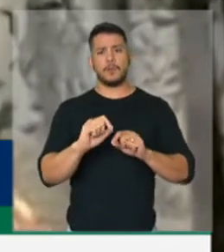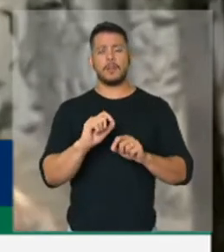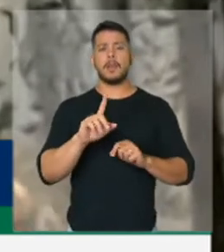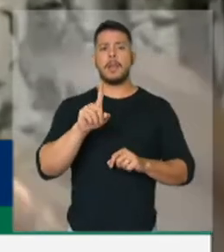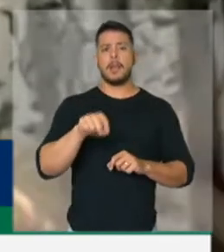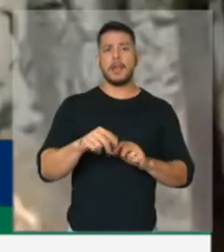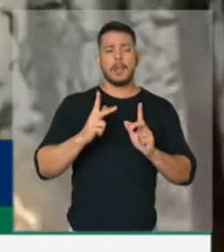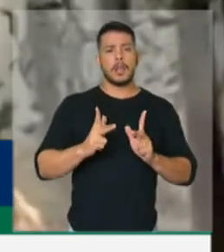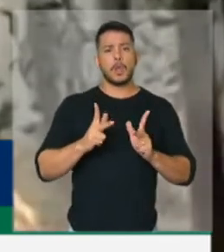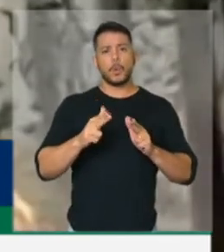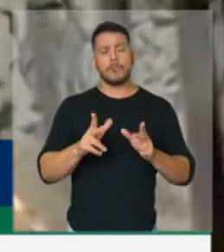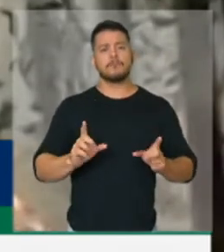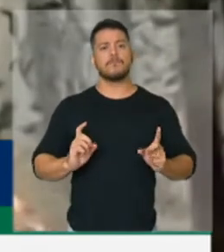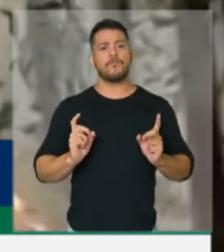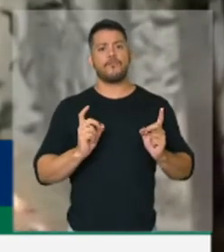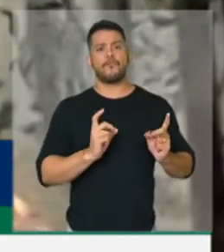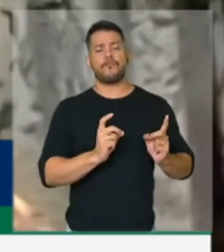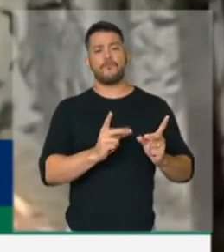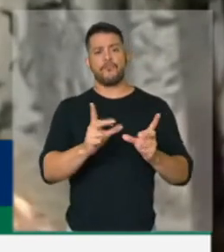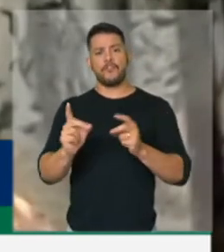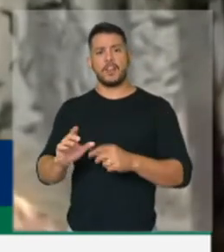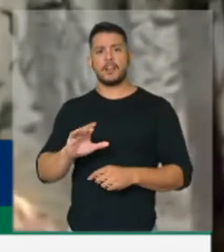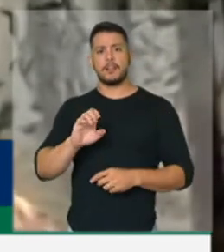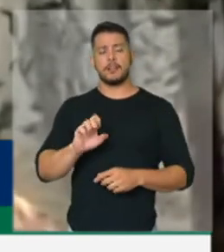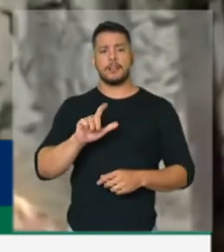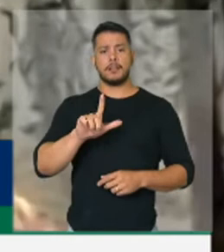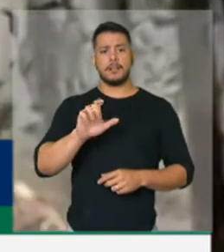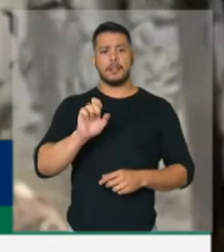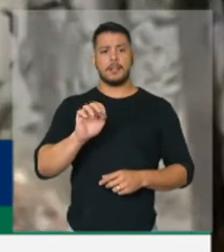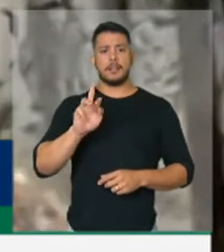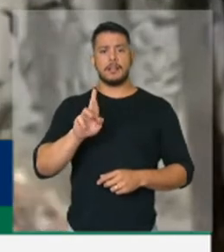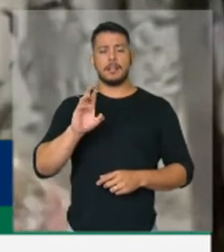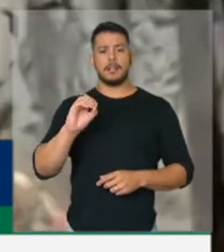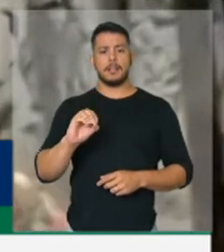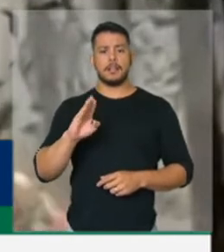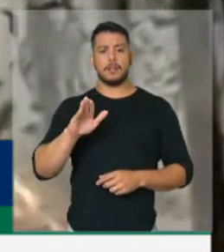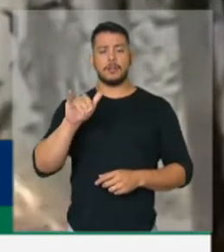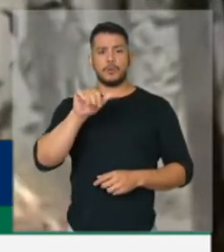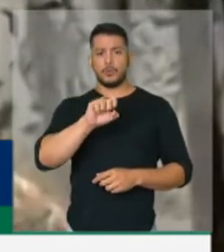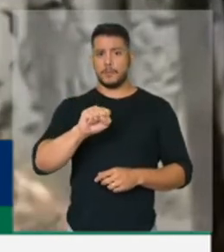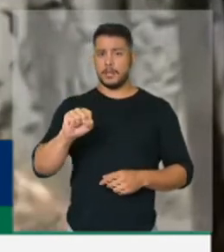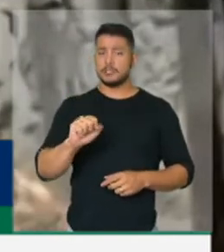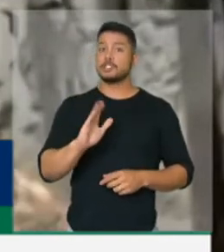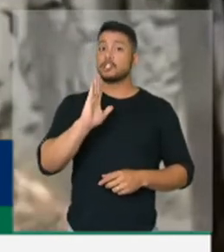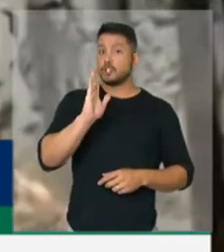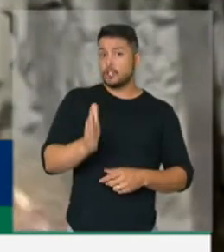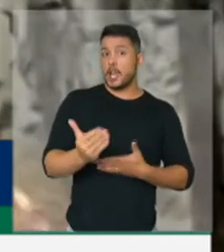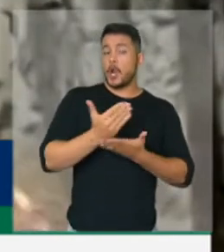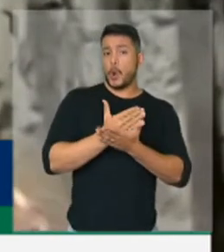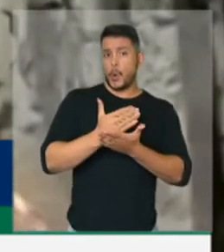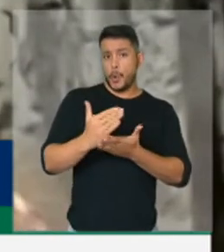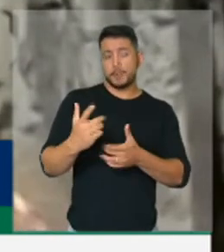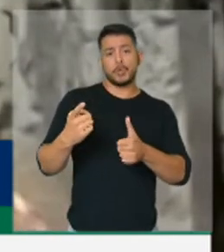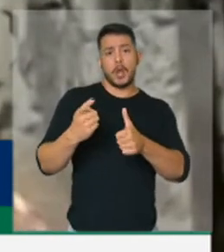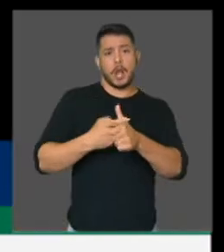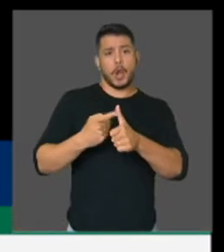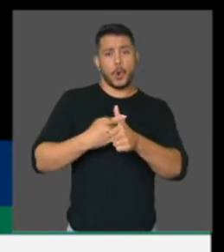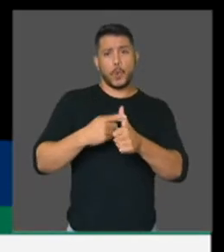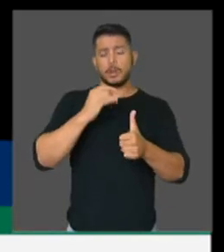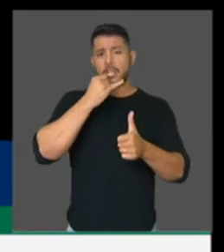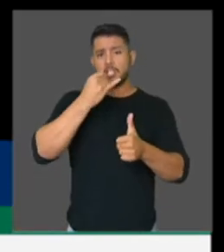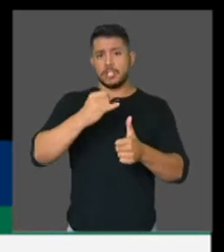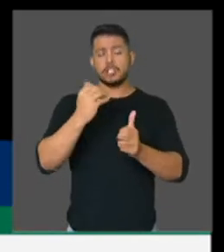da Eletrobras, que já está se traduzindo no aumento da conta de luz para o povo brasileiro, que